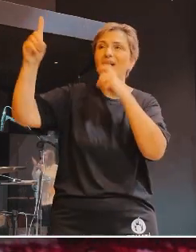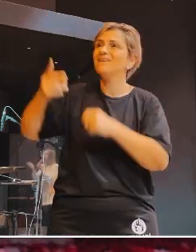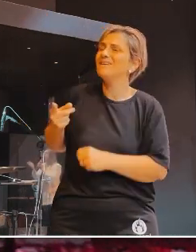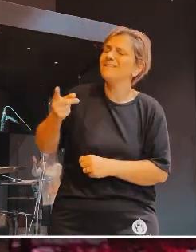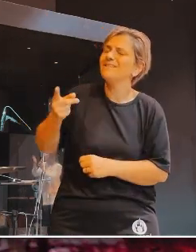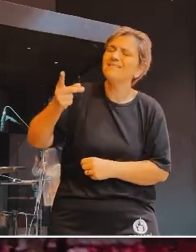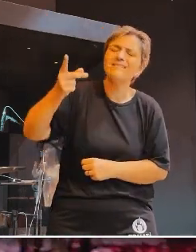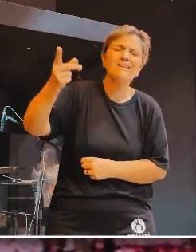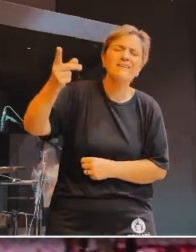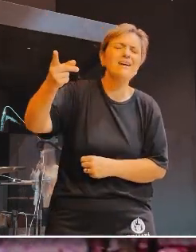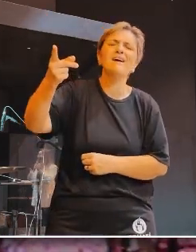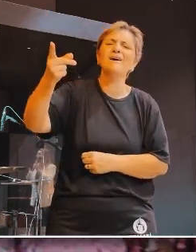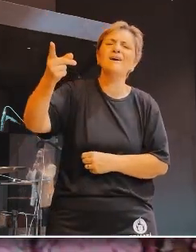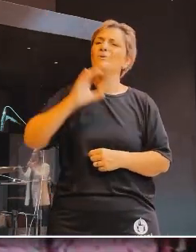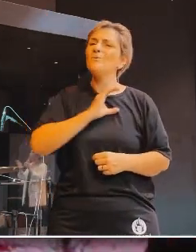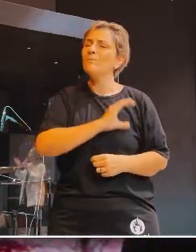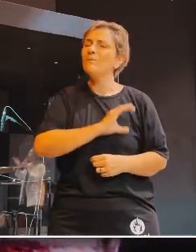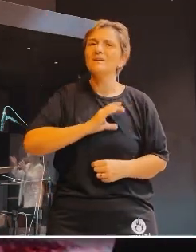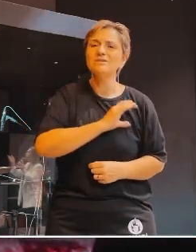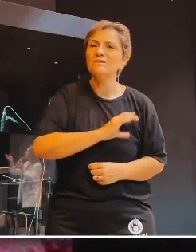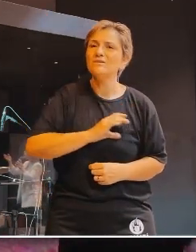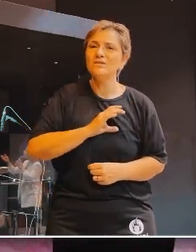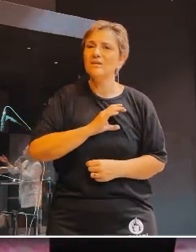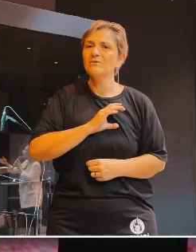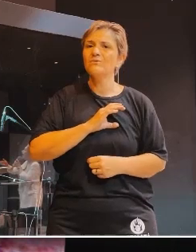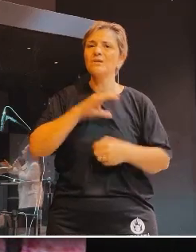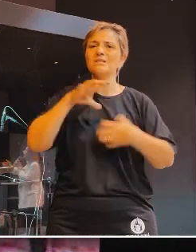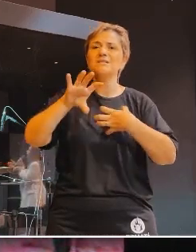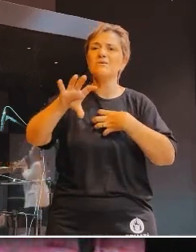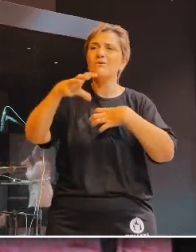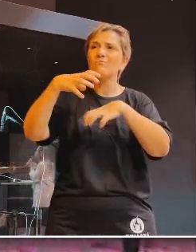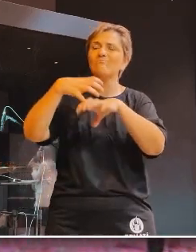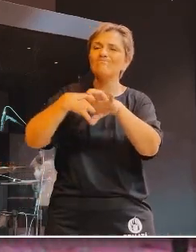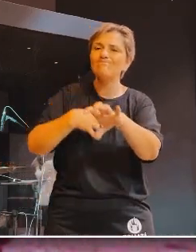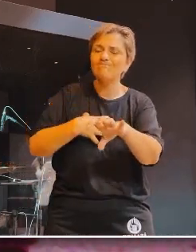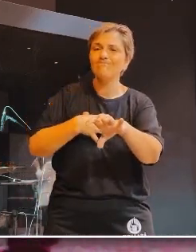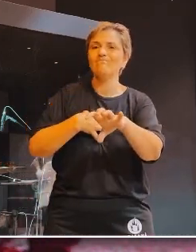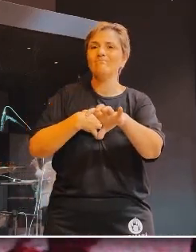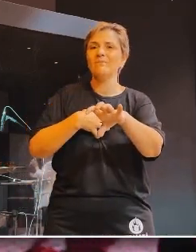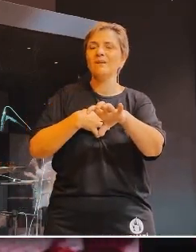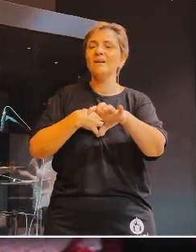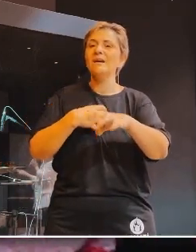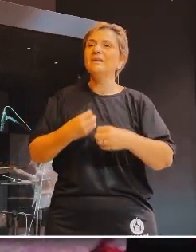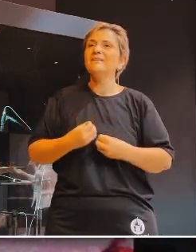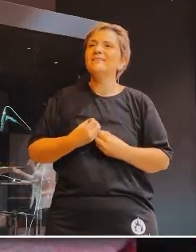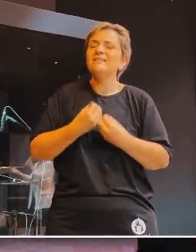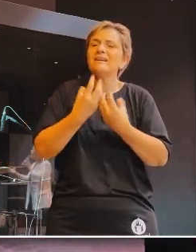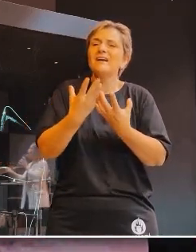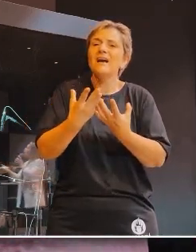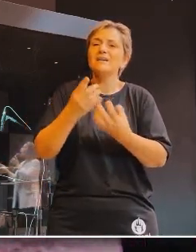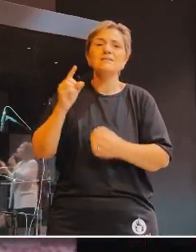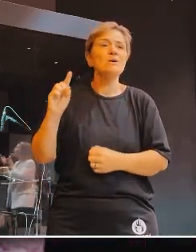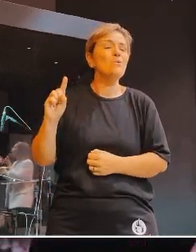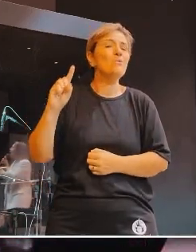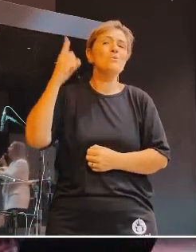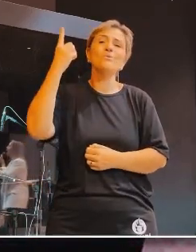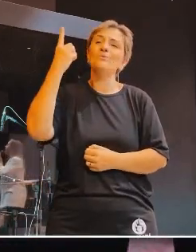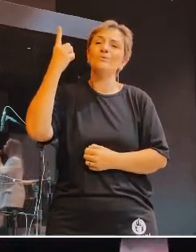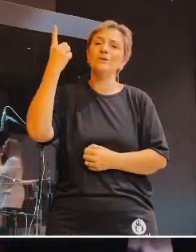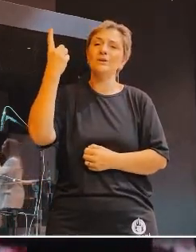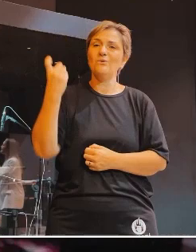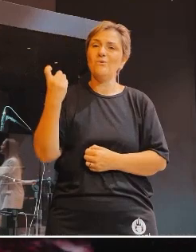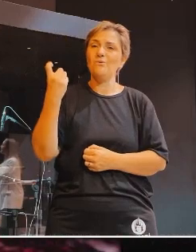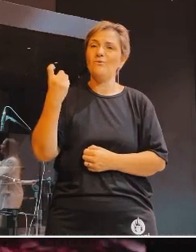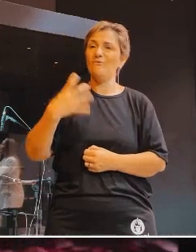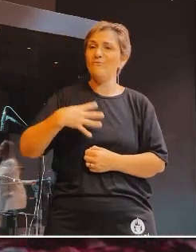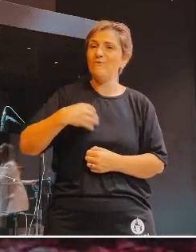e compassivo, que se coloca no seu lugar a ponto de entregar seu único filho para morrer e